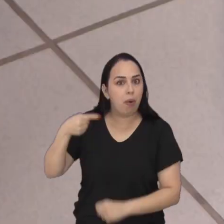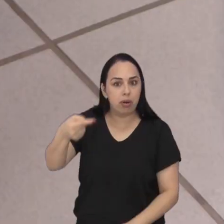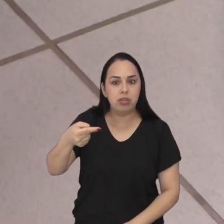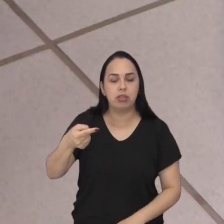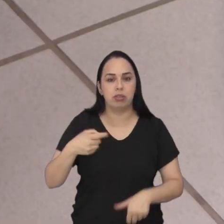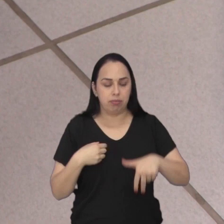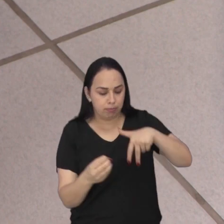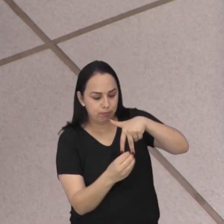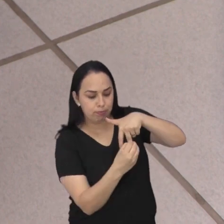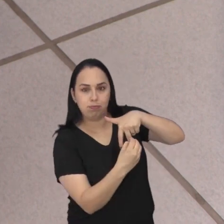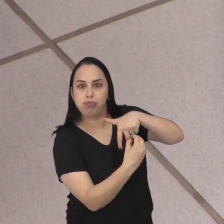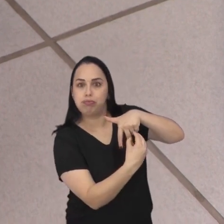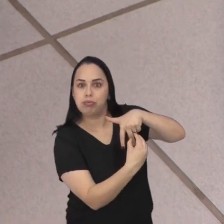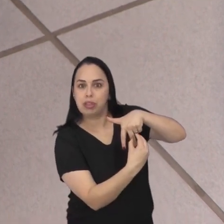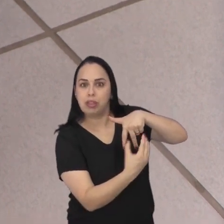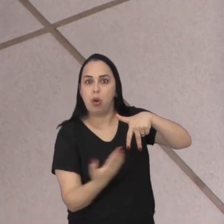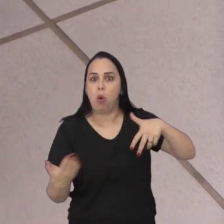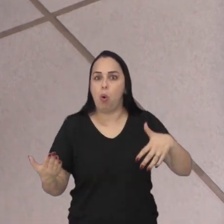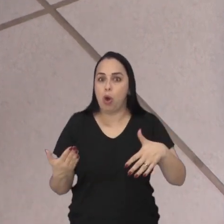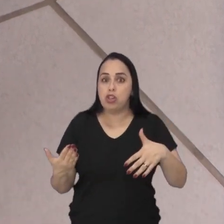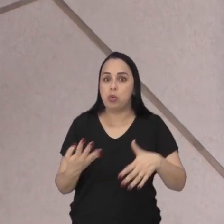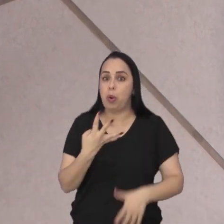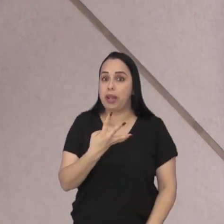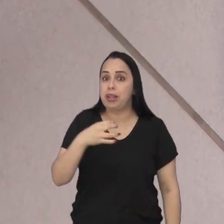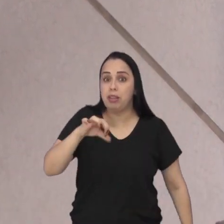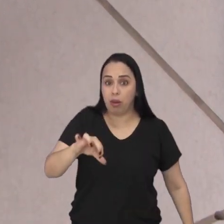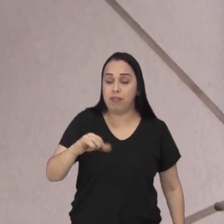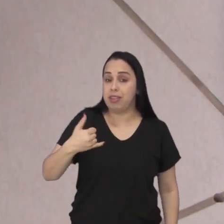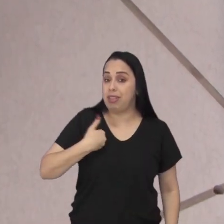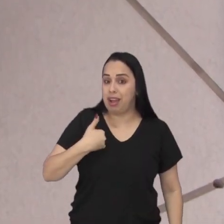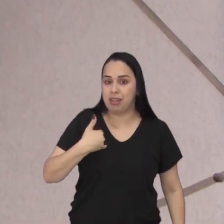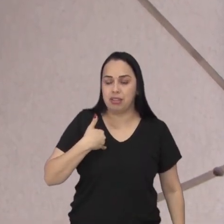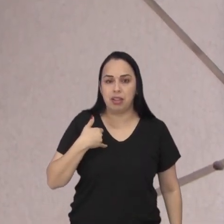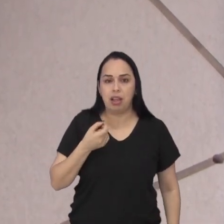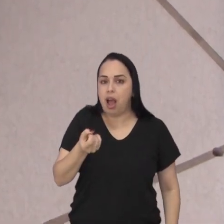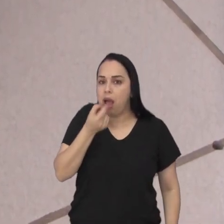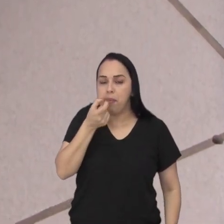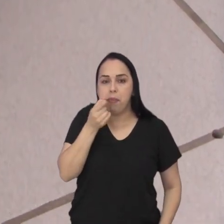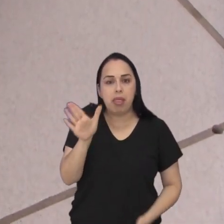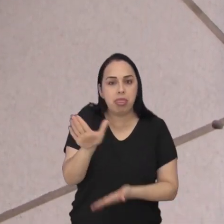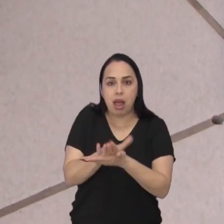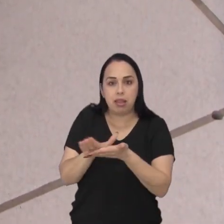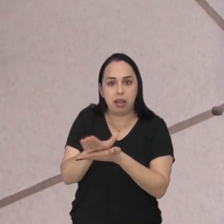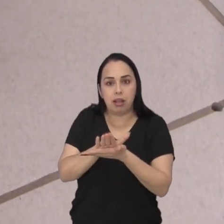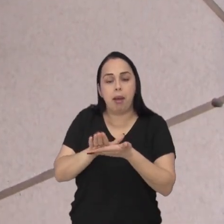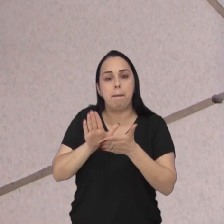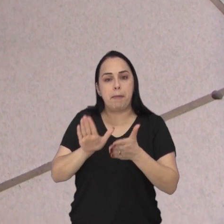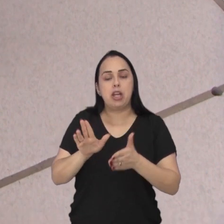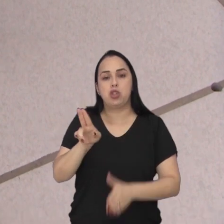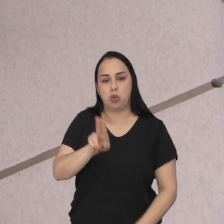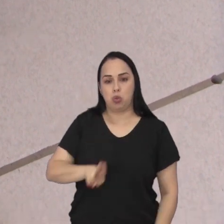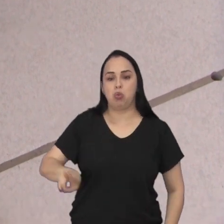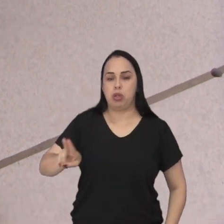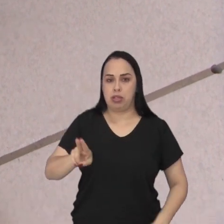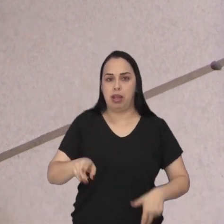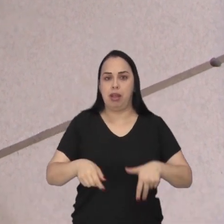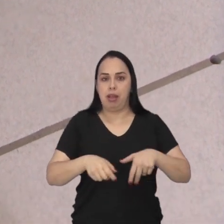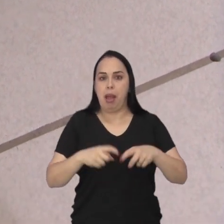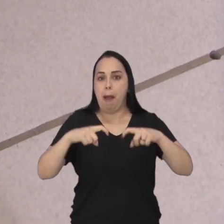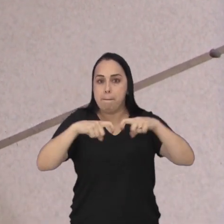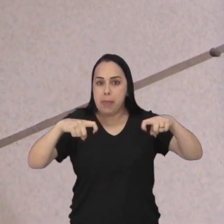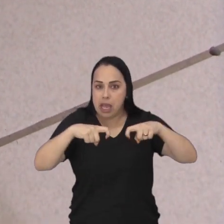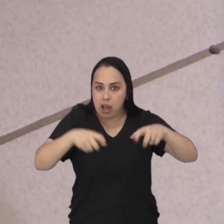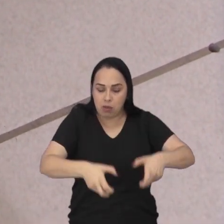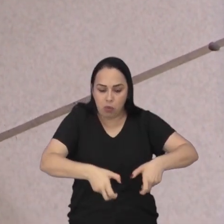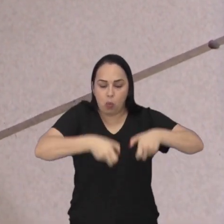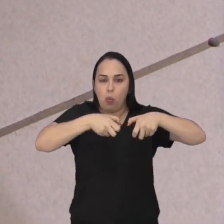depois apareceu na outra perna. Hoje, aos 49 anos, ele não toma medicamentos, mas usa